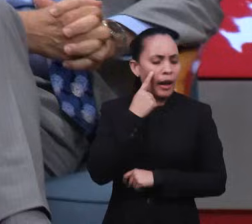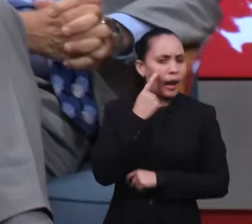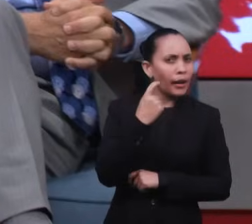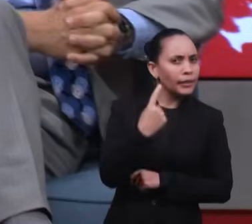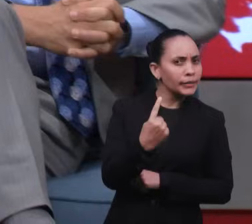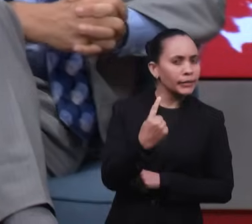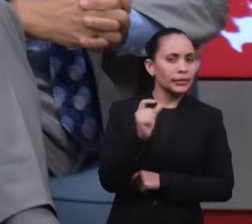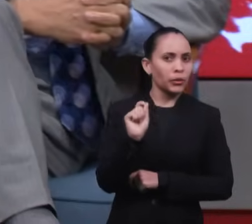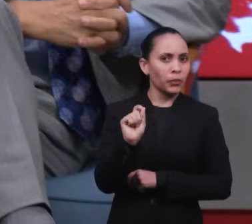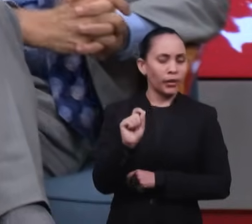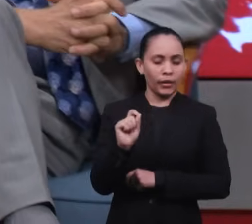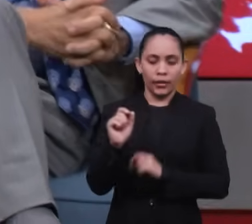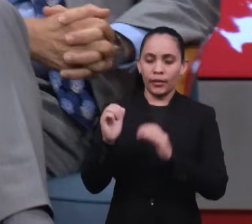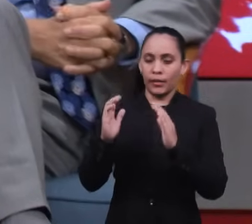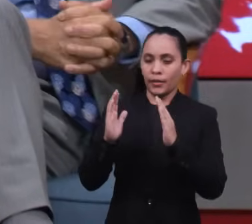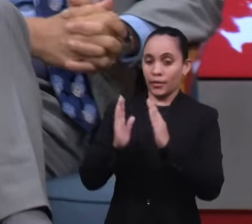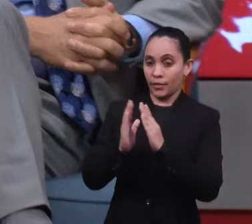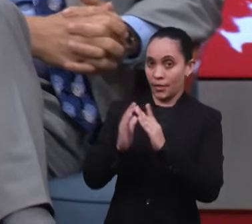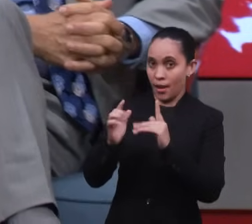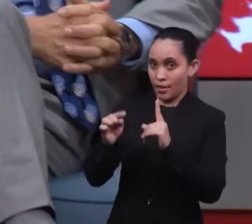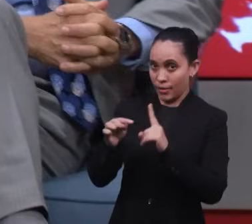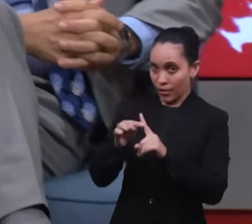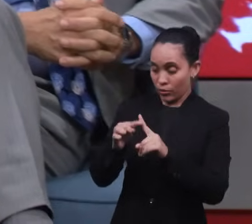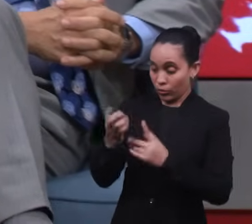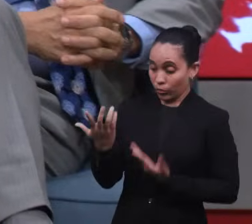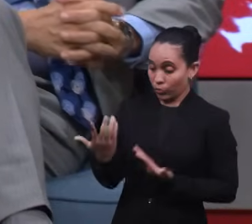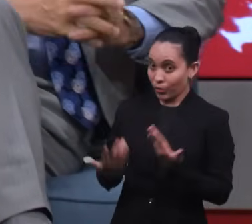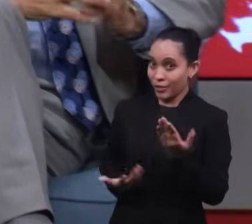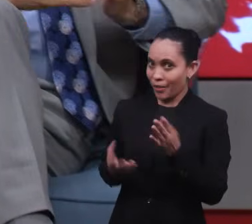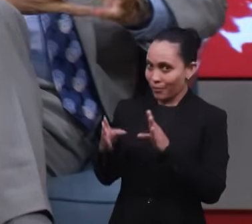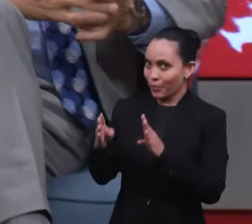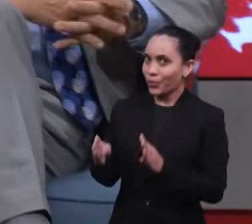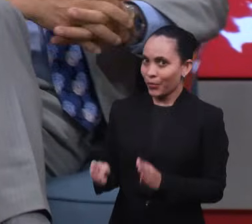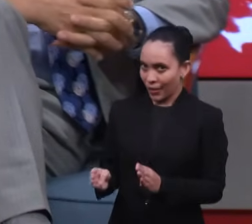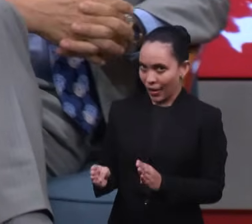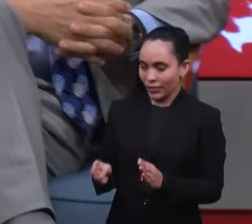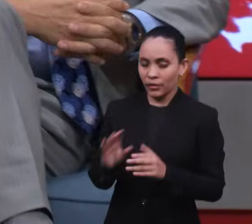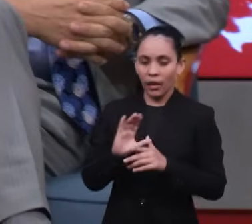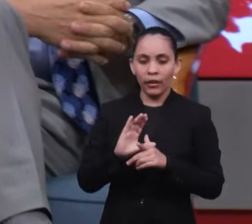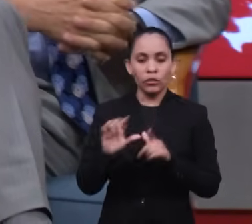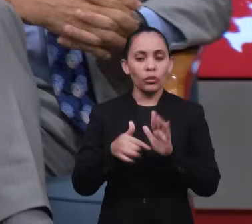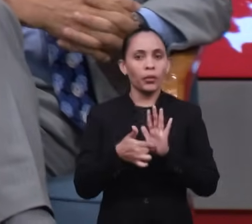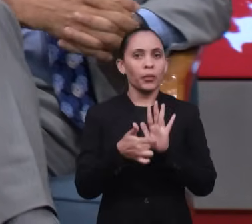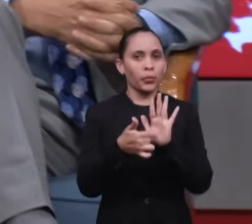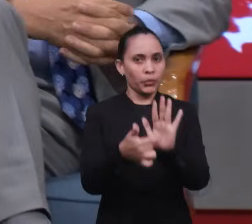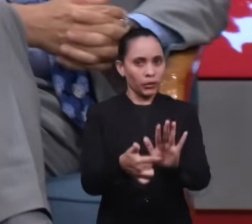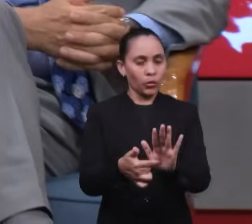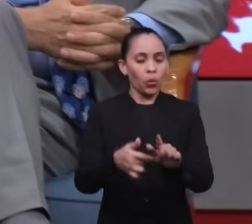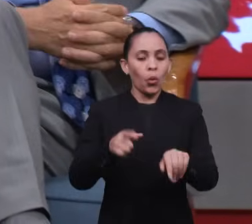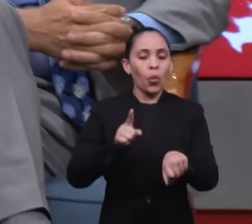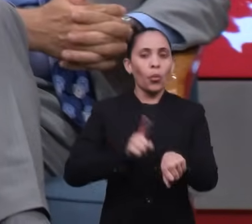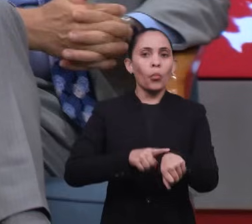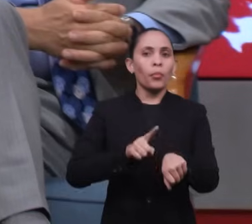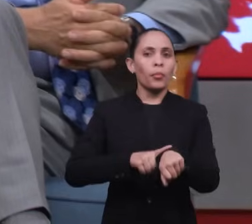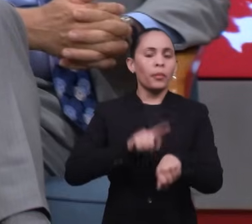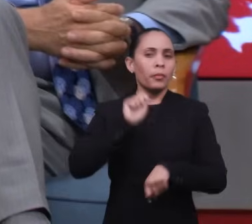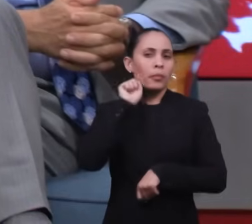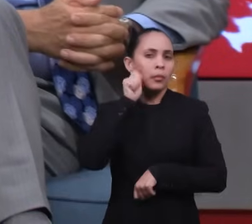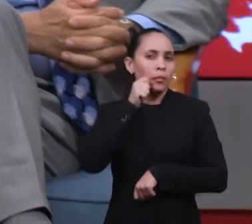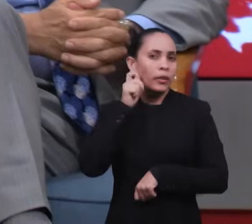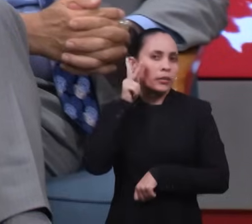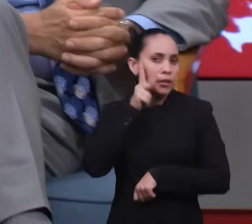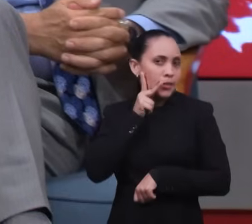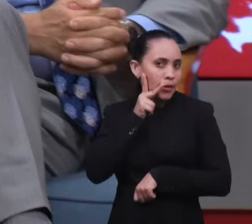que também chama a atenção da igreja, que é quando ele ensina a igreja de Corinto sobre a